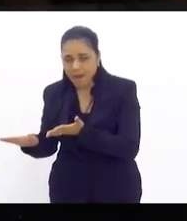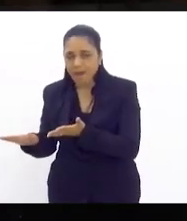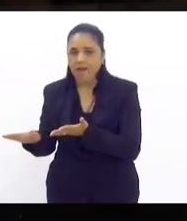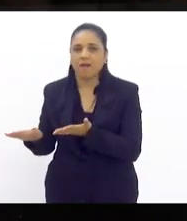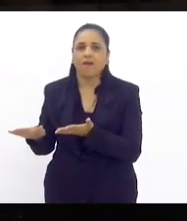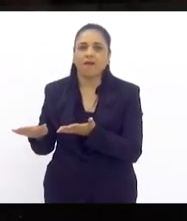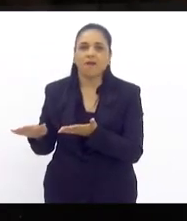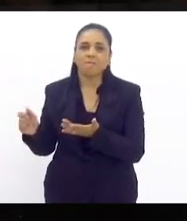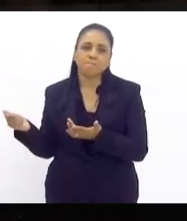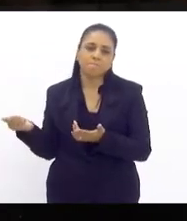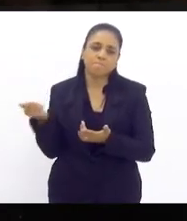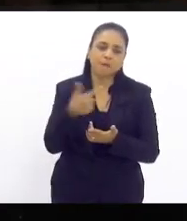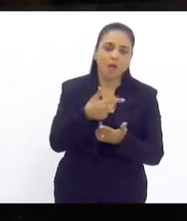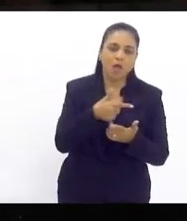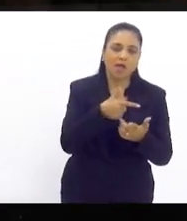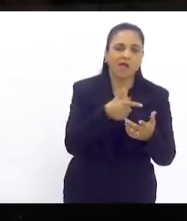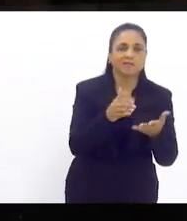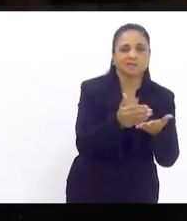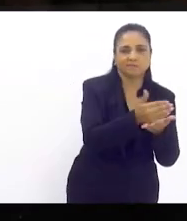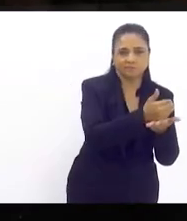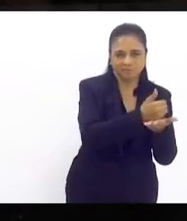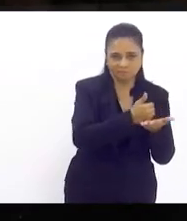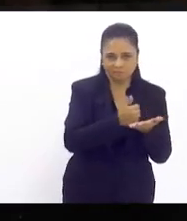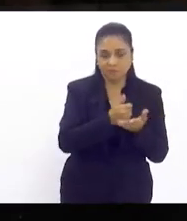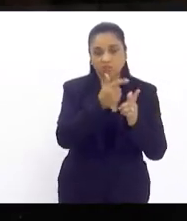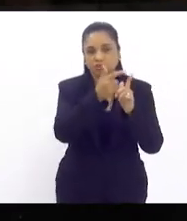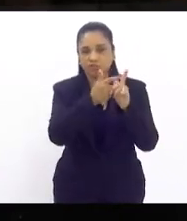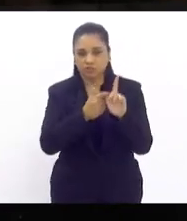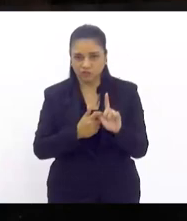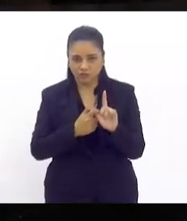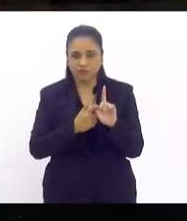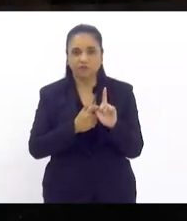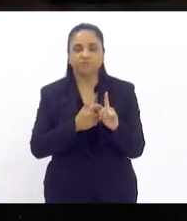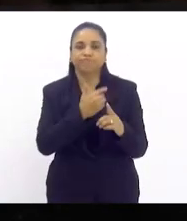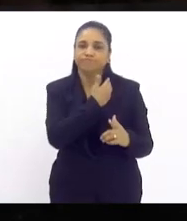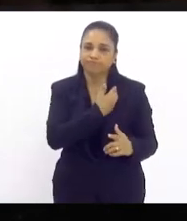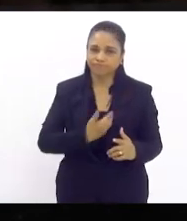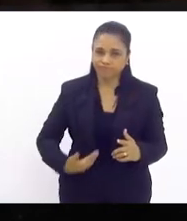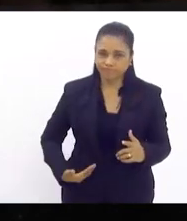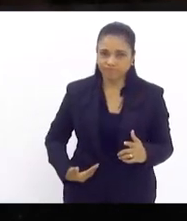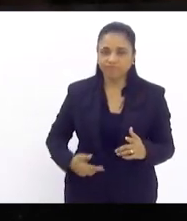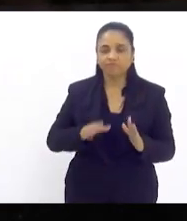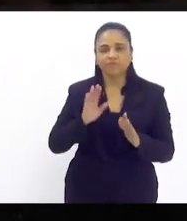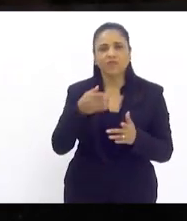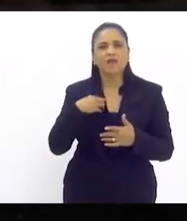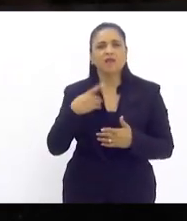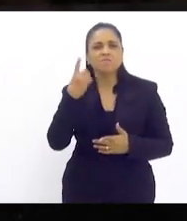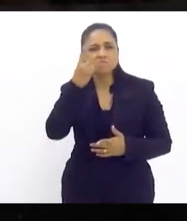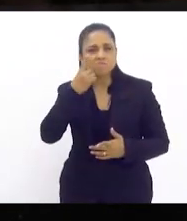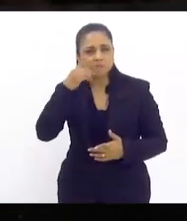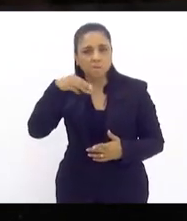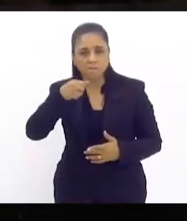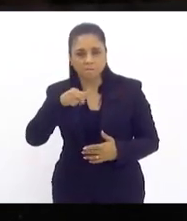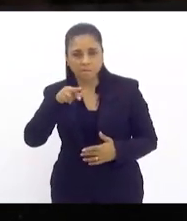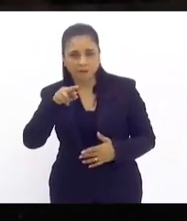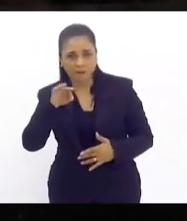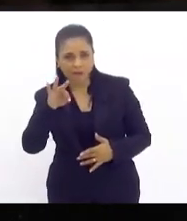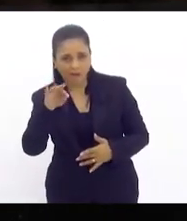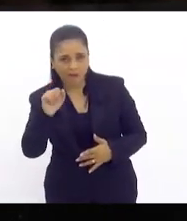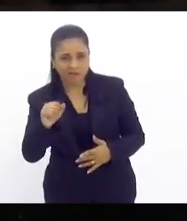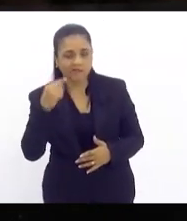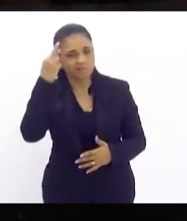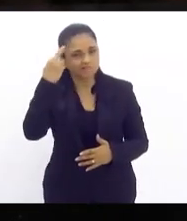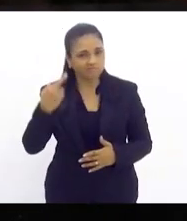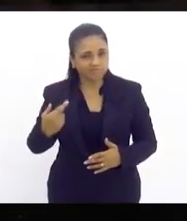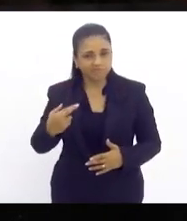sobretudo o serviço da dívida pública. Bom, a situação fiscal do Rio de Janeiro, a nobre colega deputada Marta Rocha, deputada Renata,